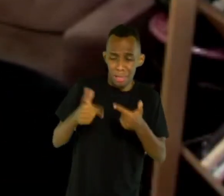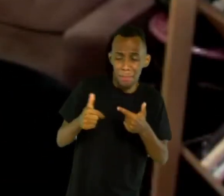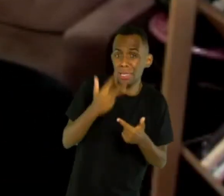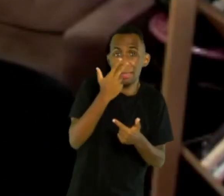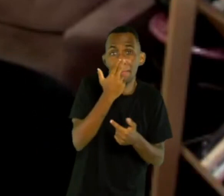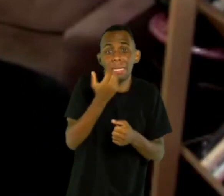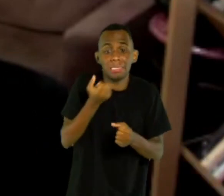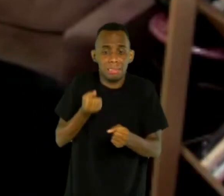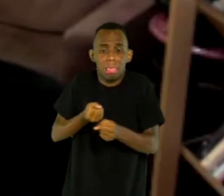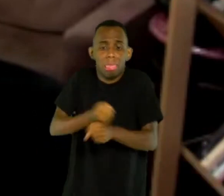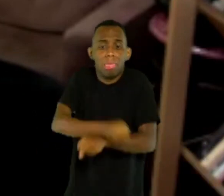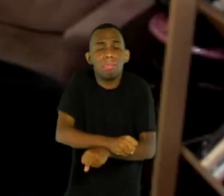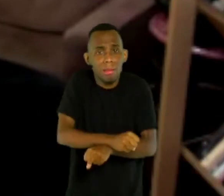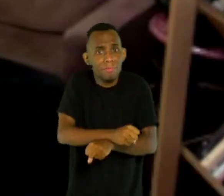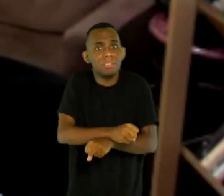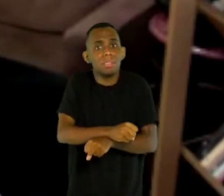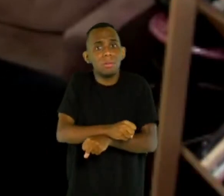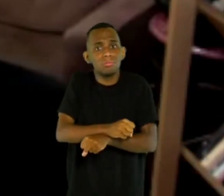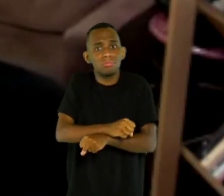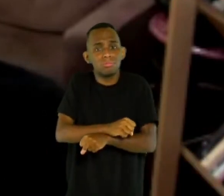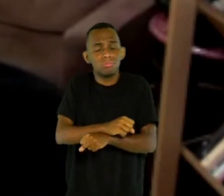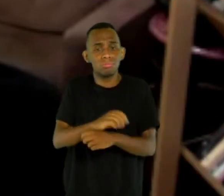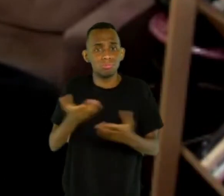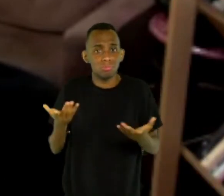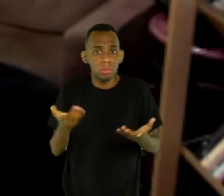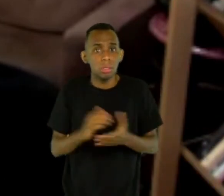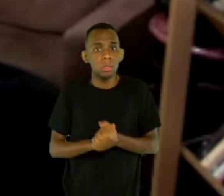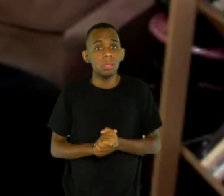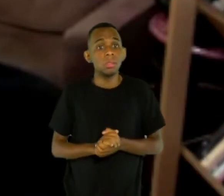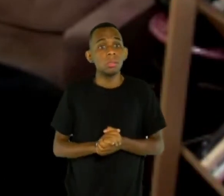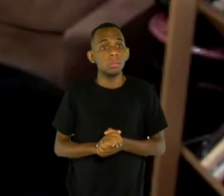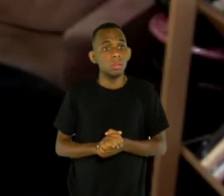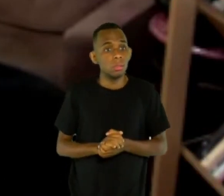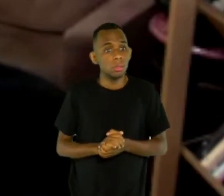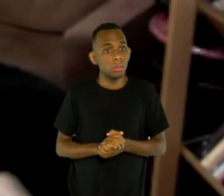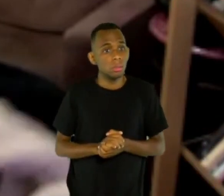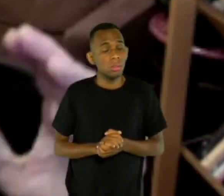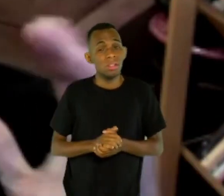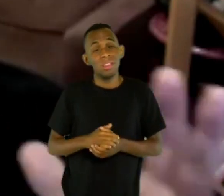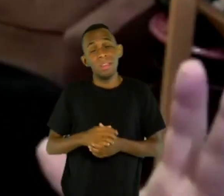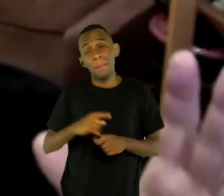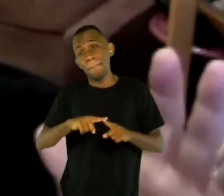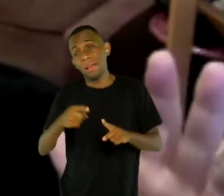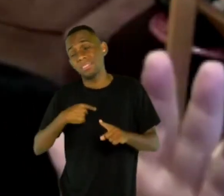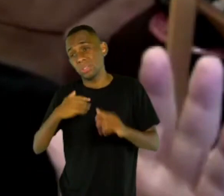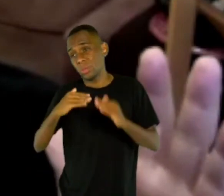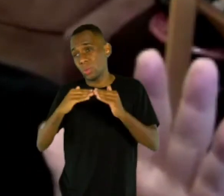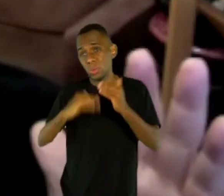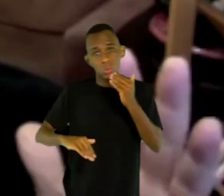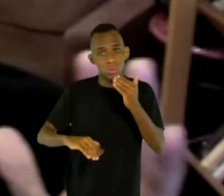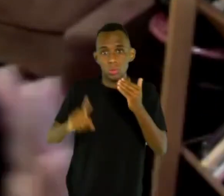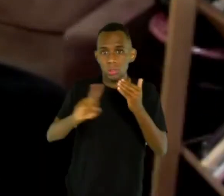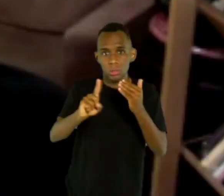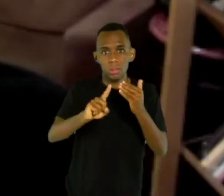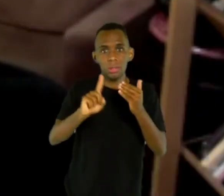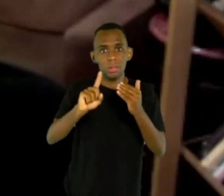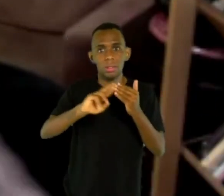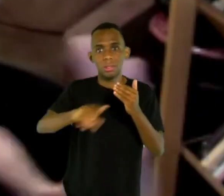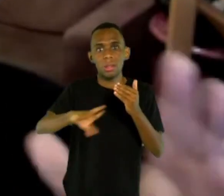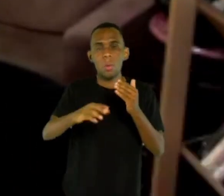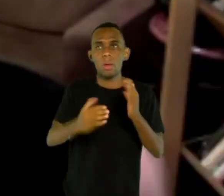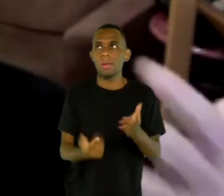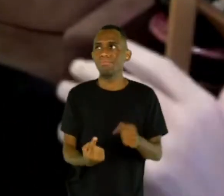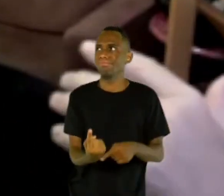né? E aí, Tamara, eu só discordo de você numa coisa: não é passado, né?